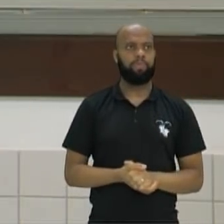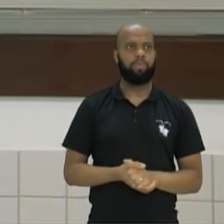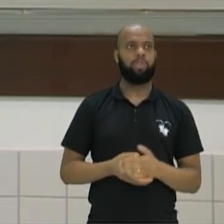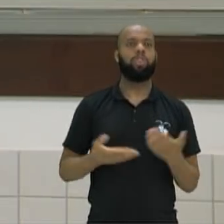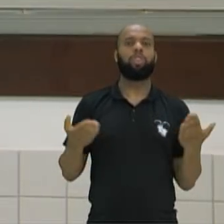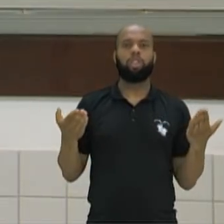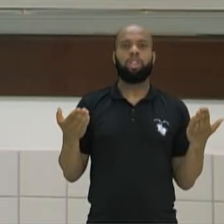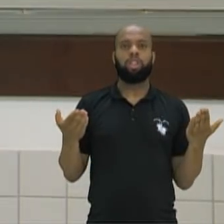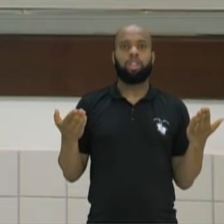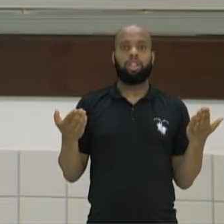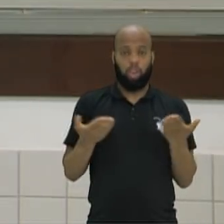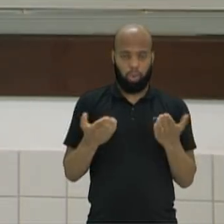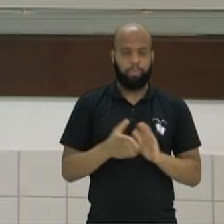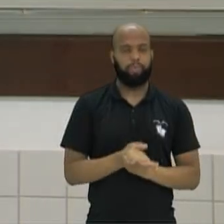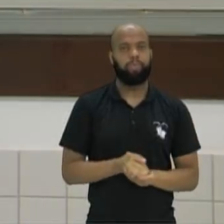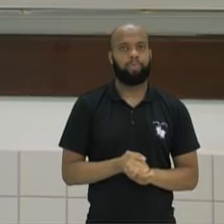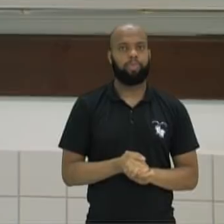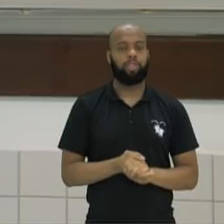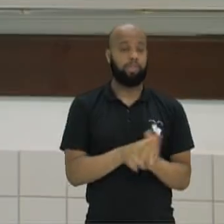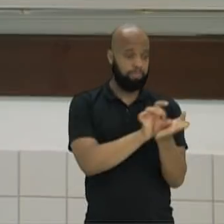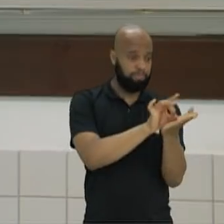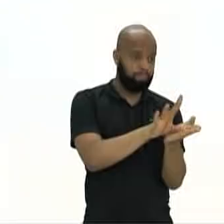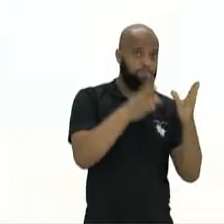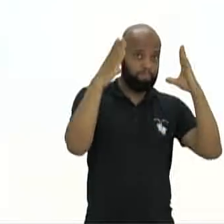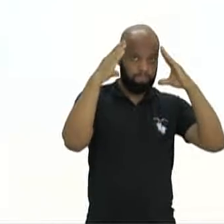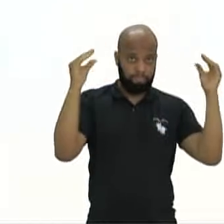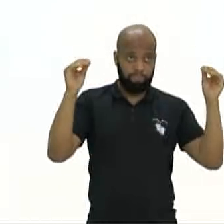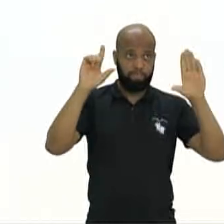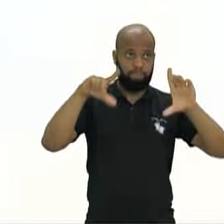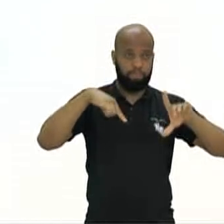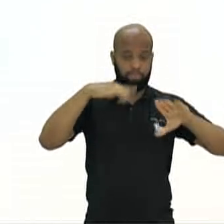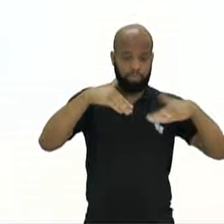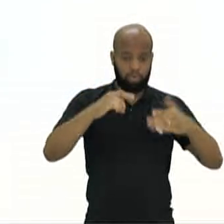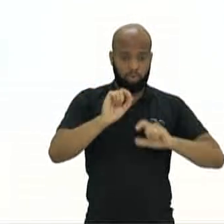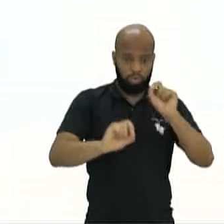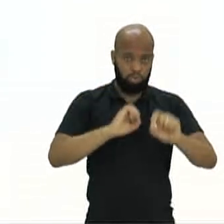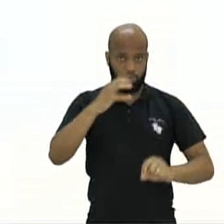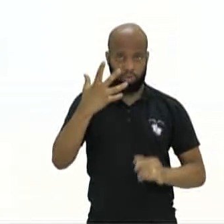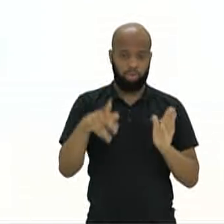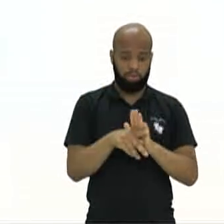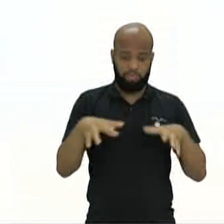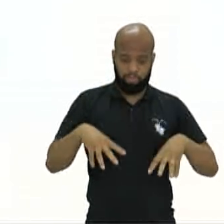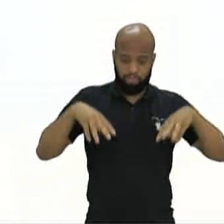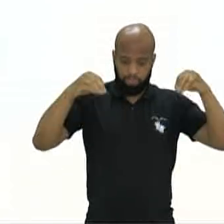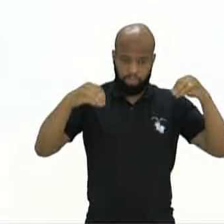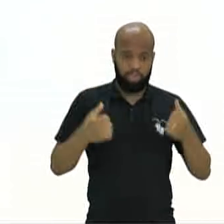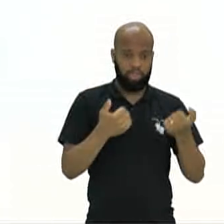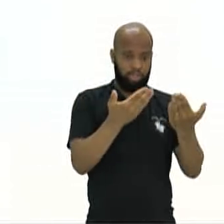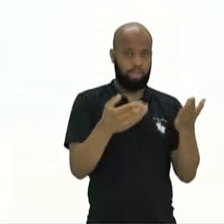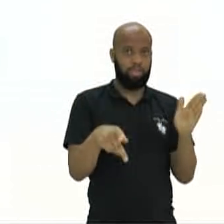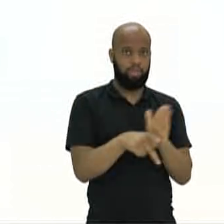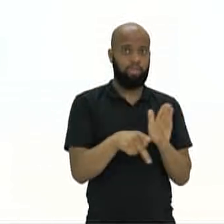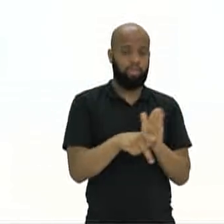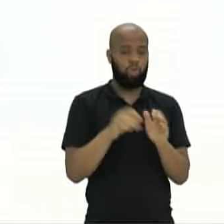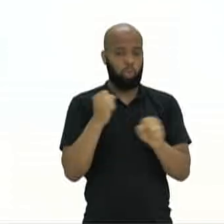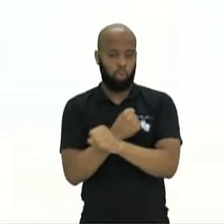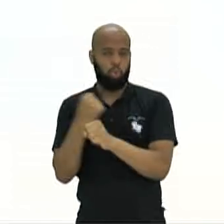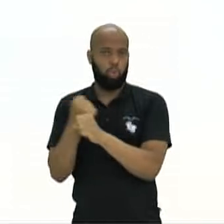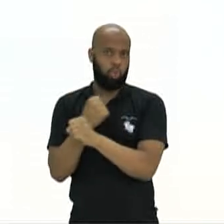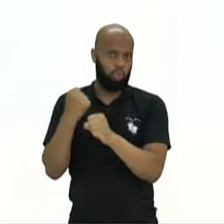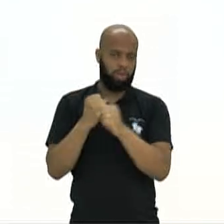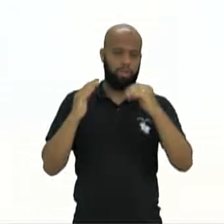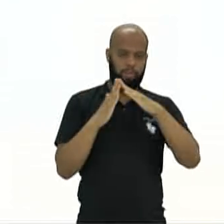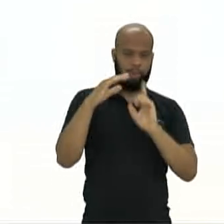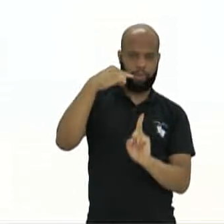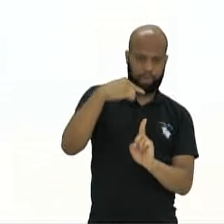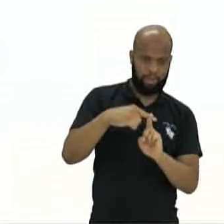aqui, após a expulsão dos holandeses, o governo luso-brasileiro entregou o espaço Palácio da Boa Vista à Ordem Carmelita para a construção de uma igreja. Tudo